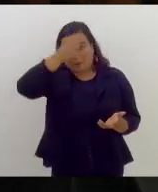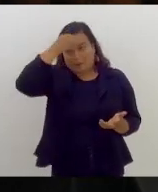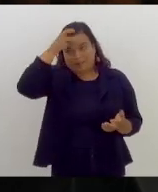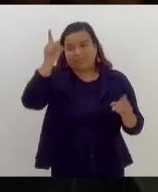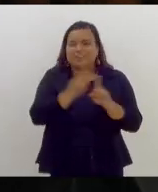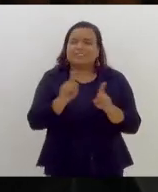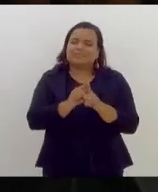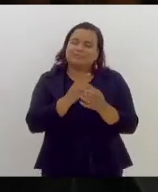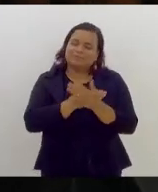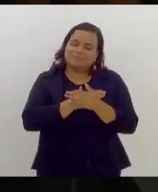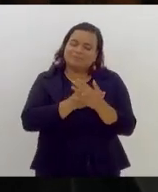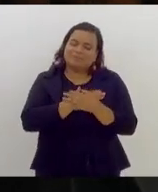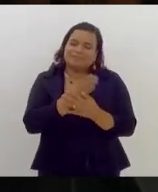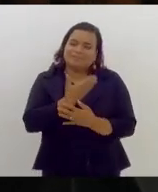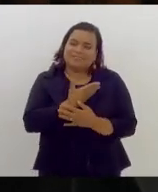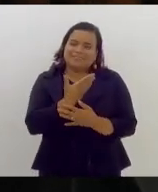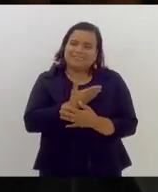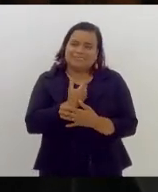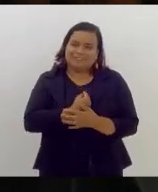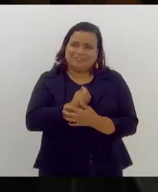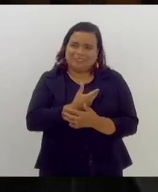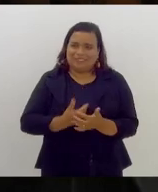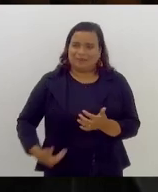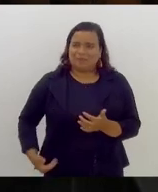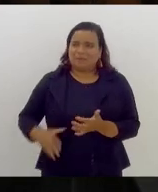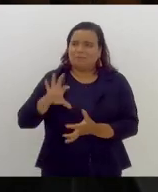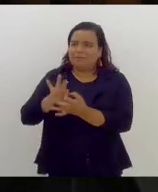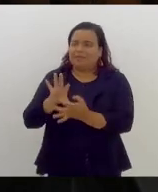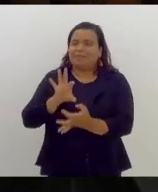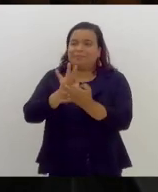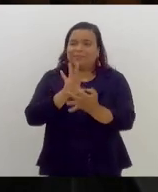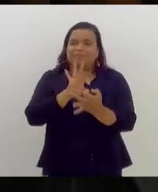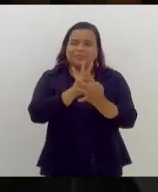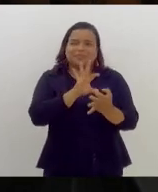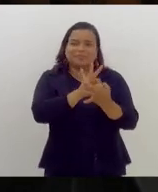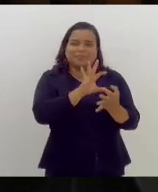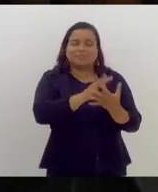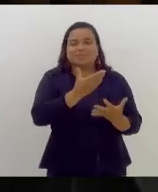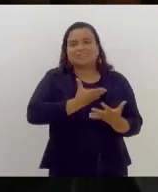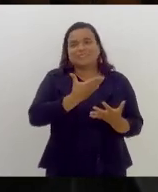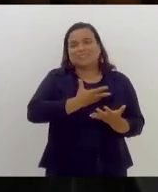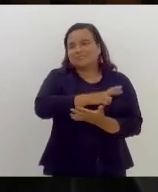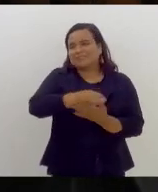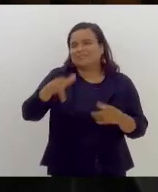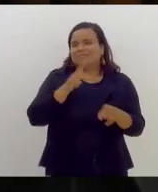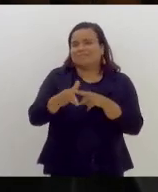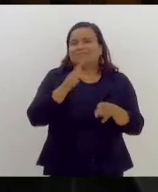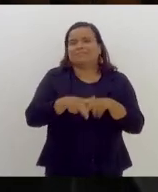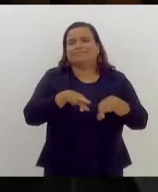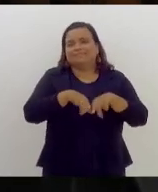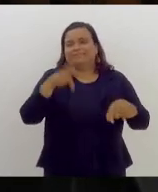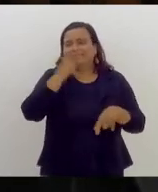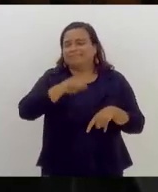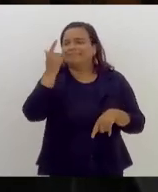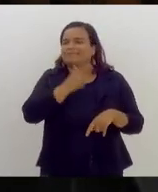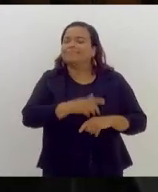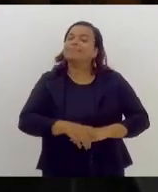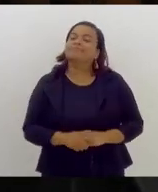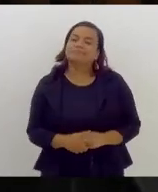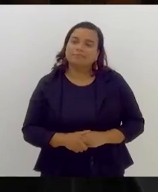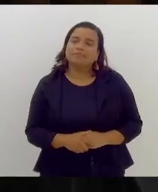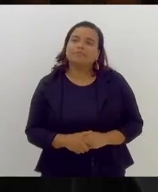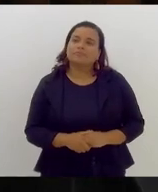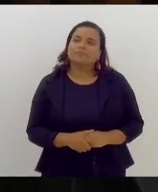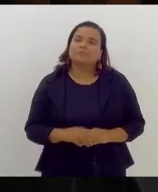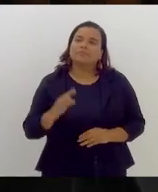também e amigo, a vida pública vai fazendo com que a gente ganhe grandes amigos. E